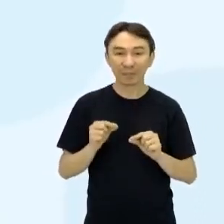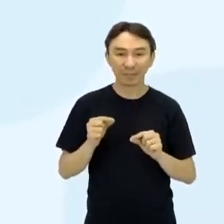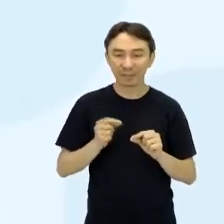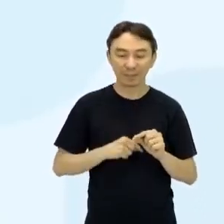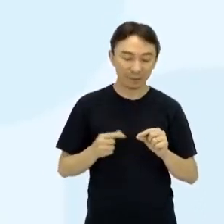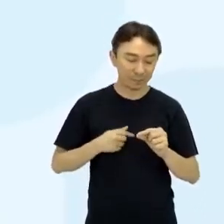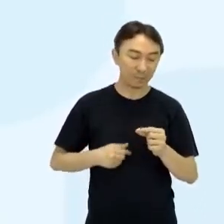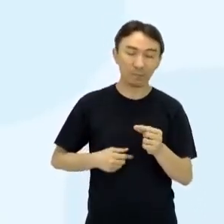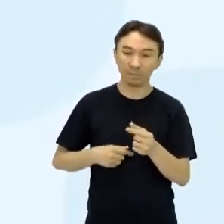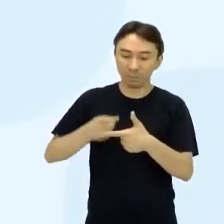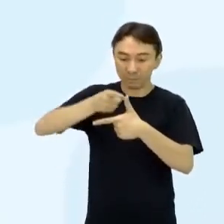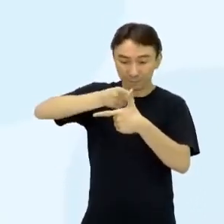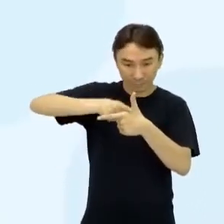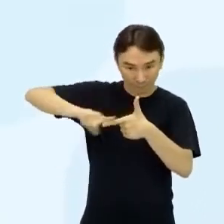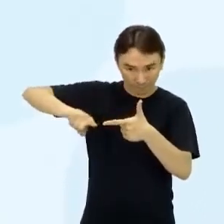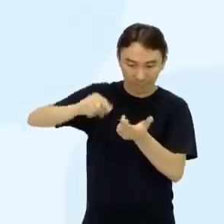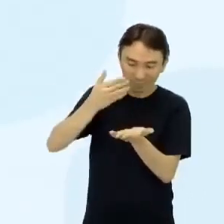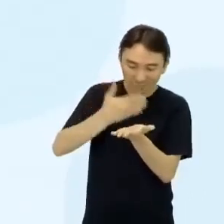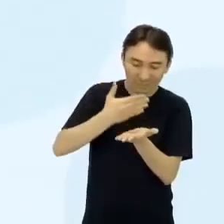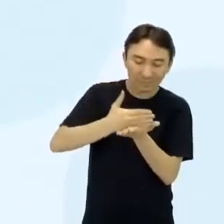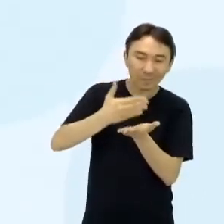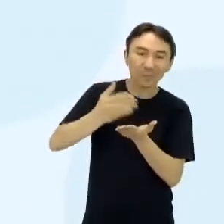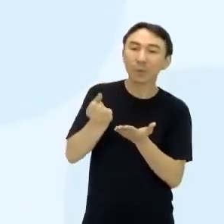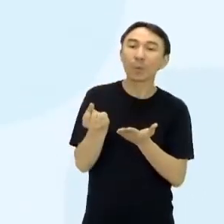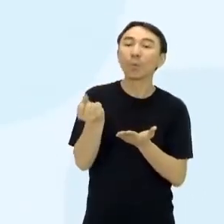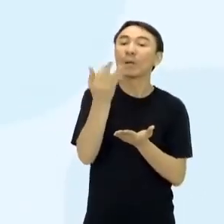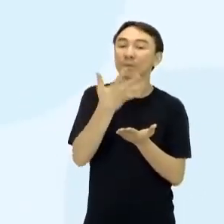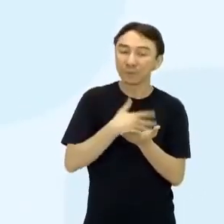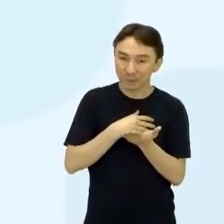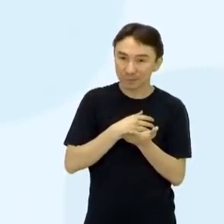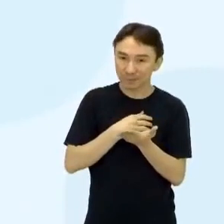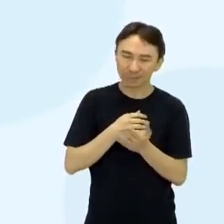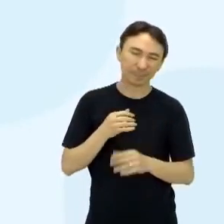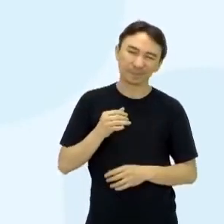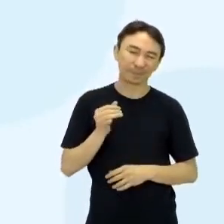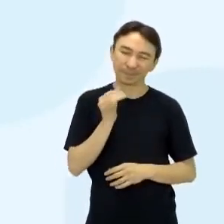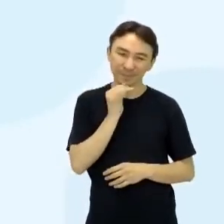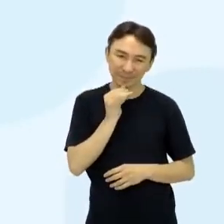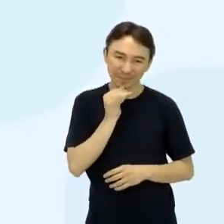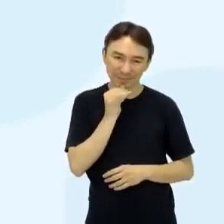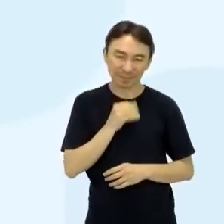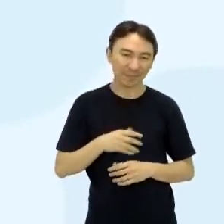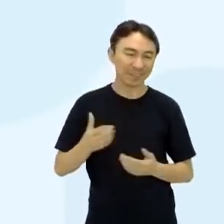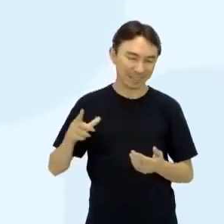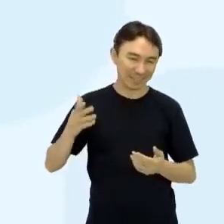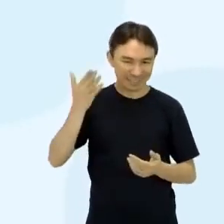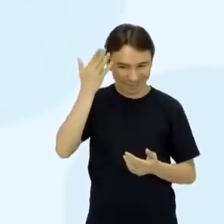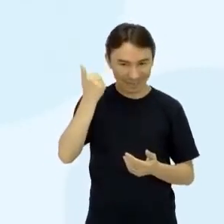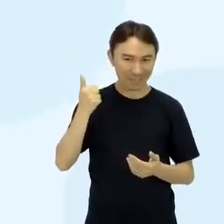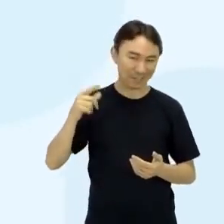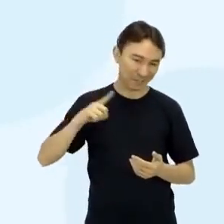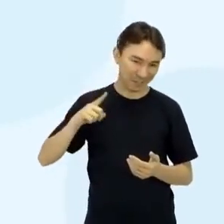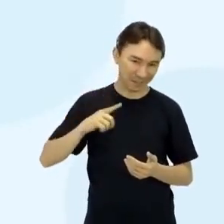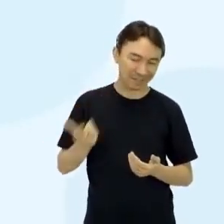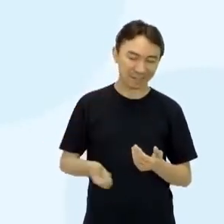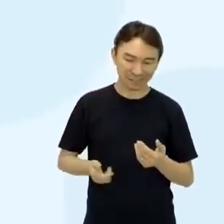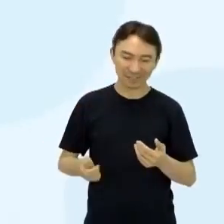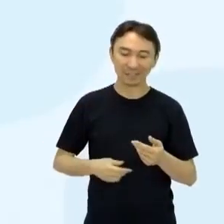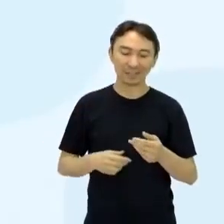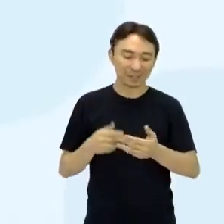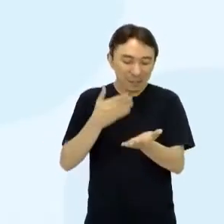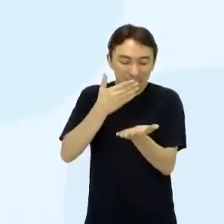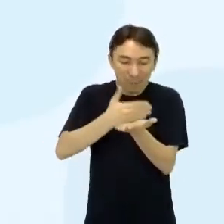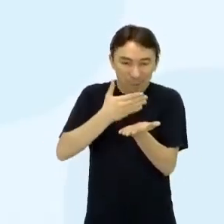dessa divisão nós vamos pegar? E aí, Vivi, olha só. Sabendo o tamanho de cada pedaço, basta separar